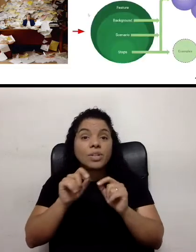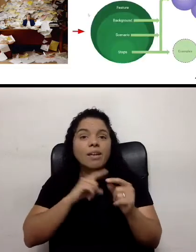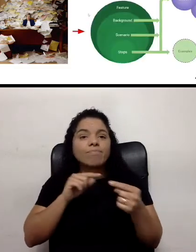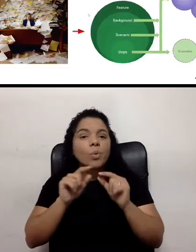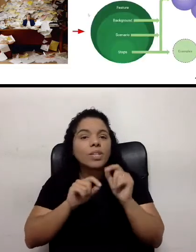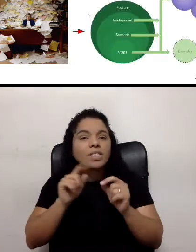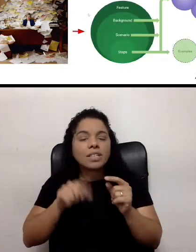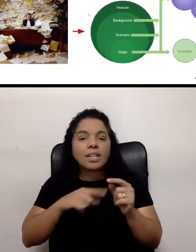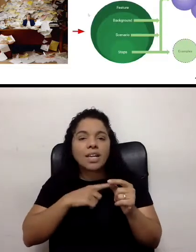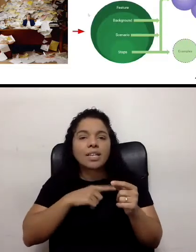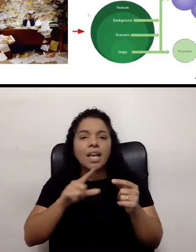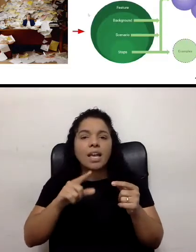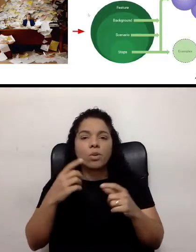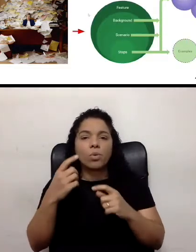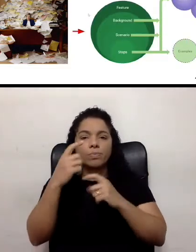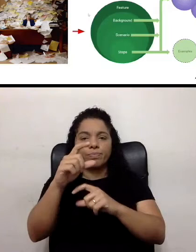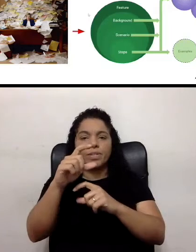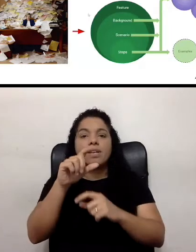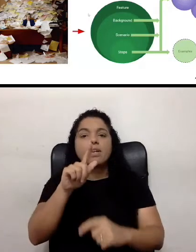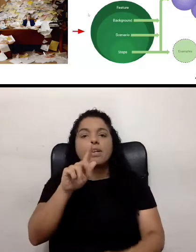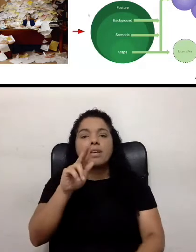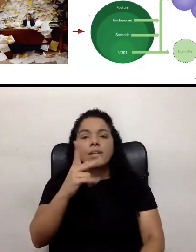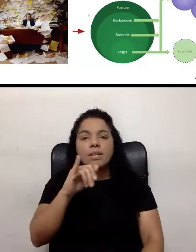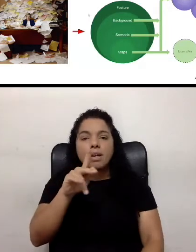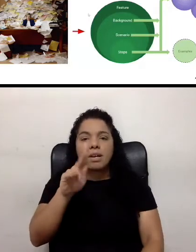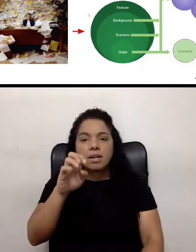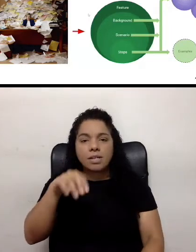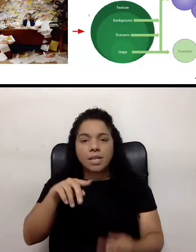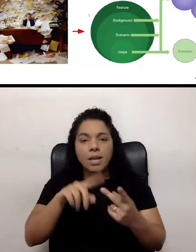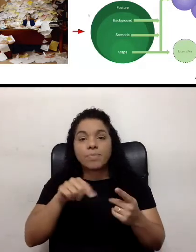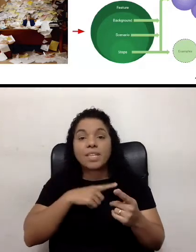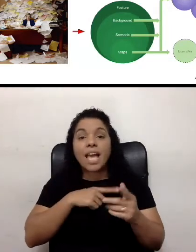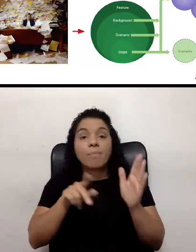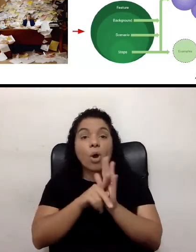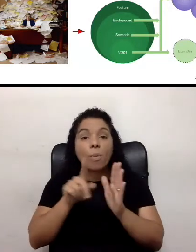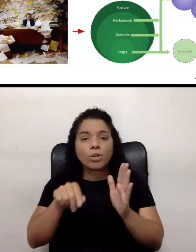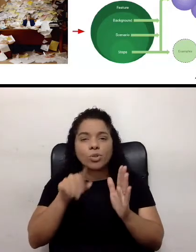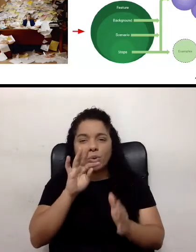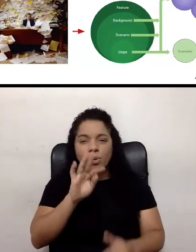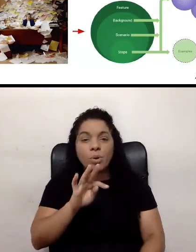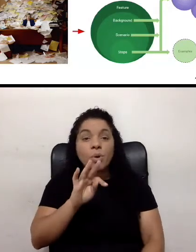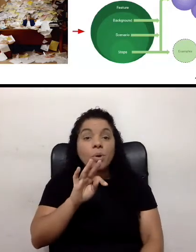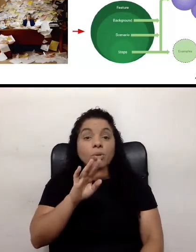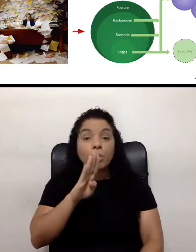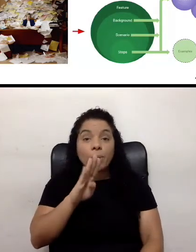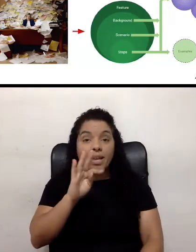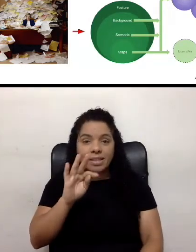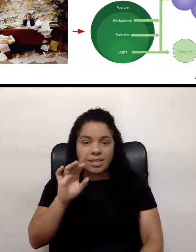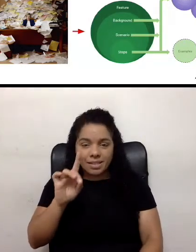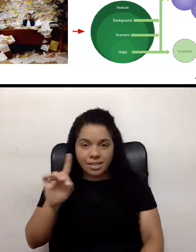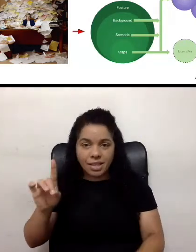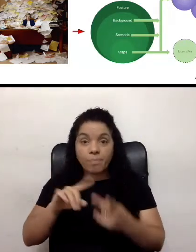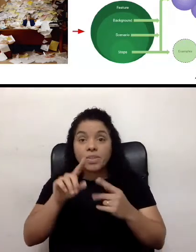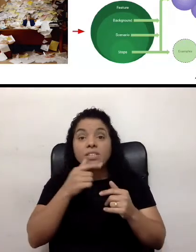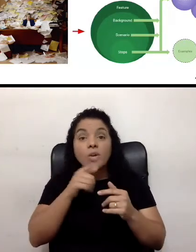questão do Gherkin, por exemplo, né, que vem da questão do conceito do BDD. Você consegue fazer a definição